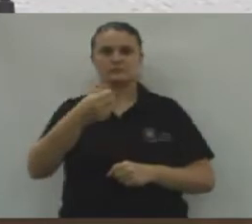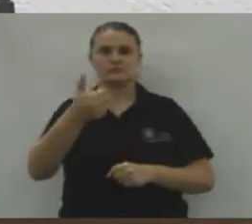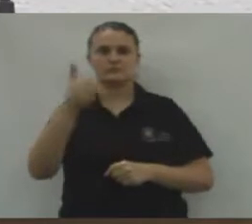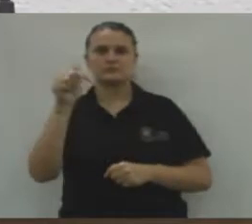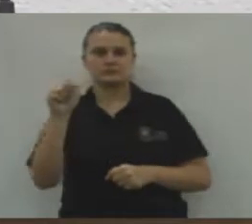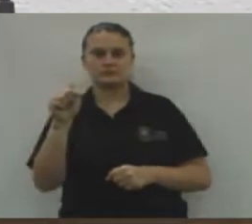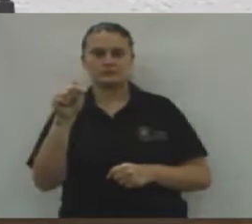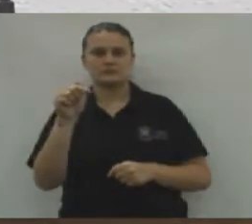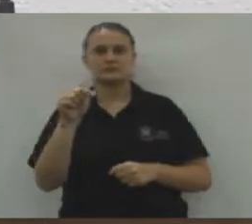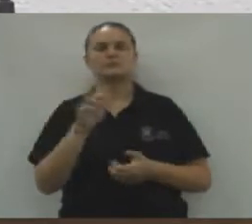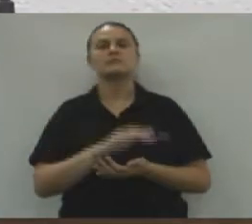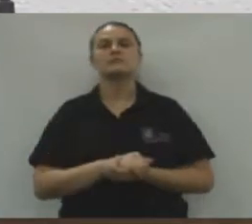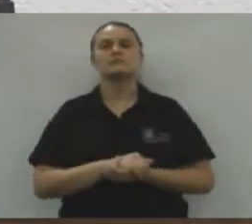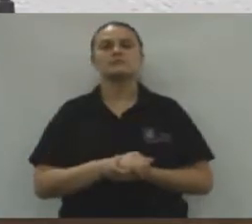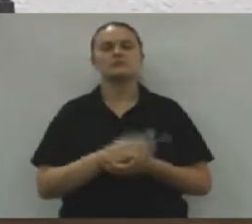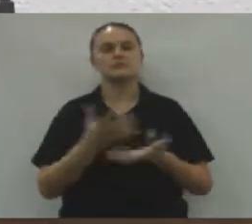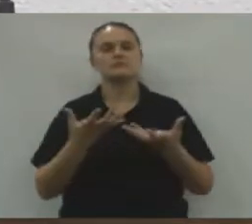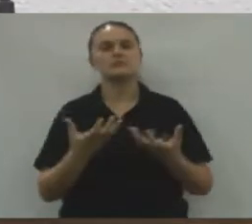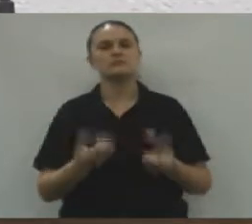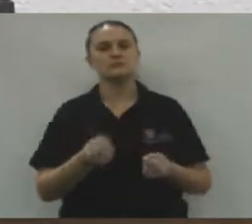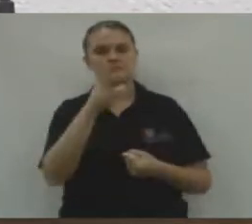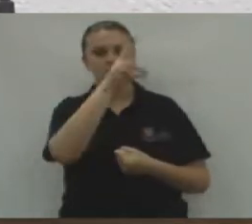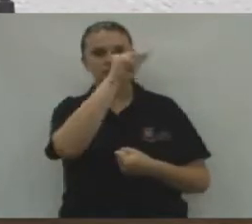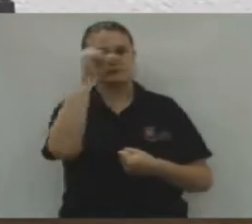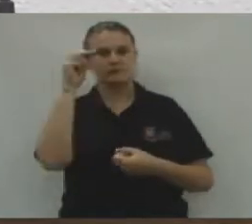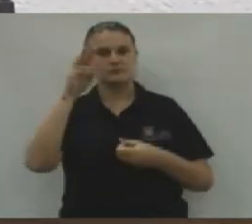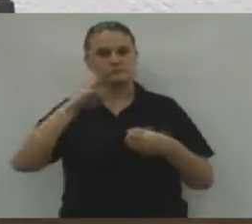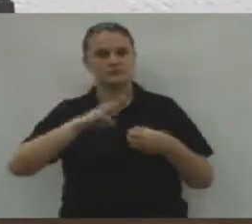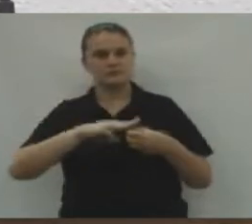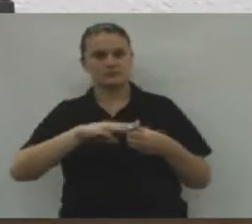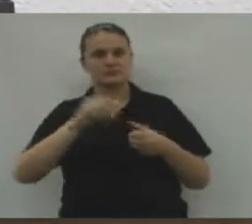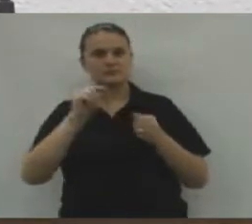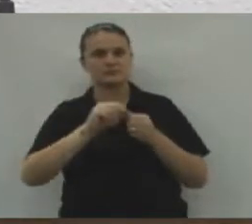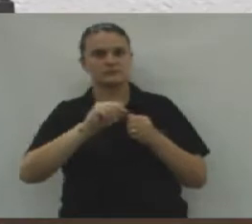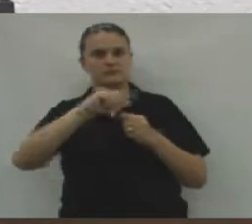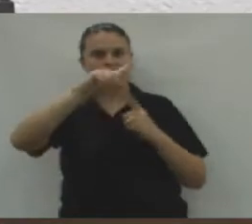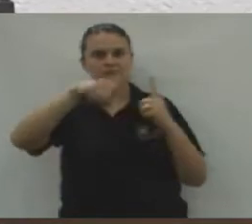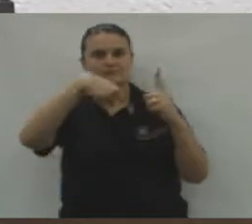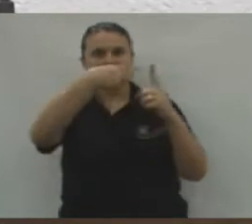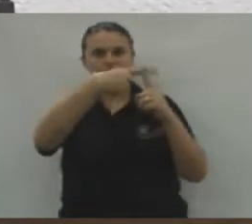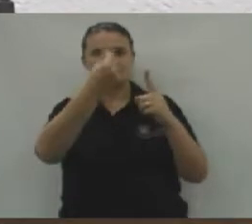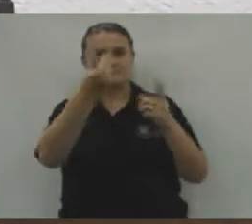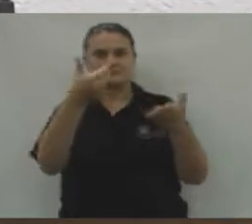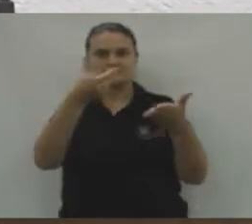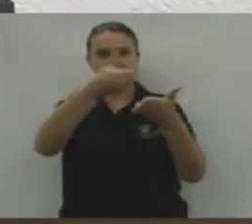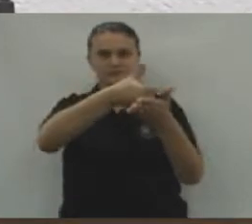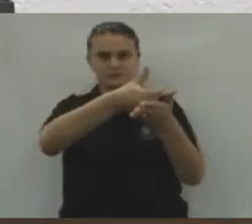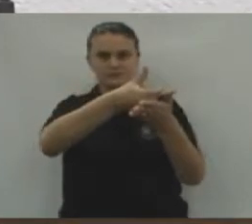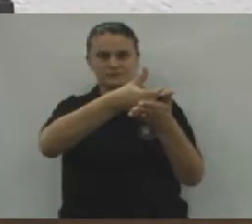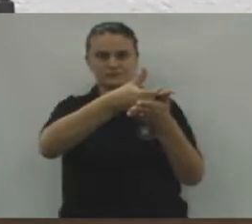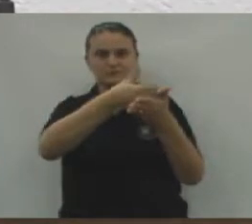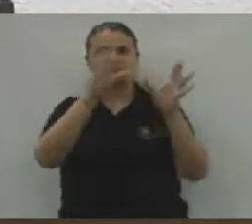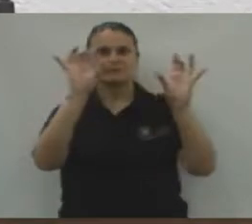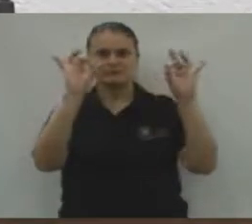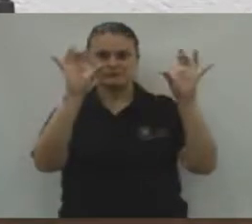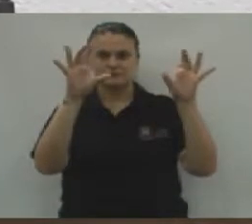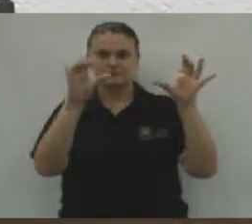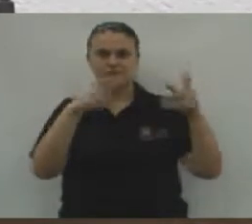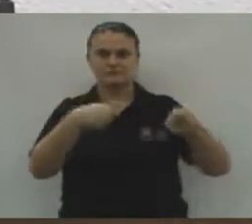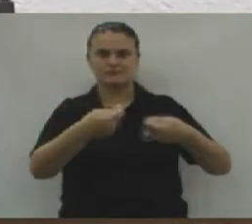57/2017 do Executivo. Autoriza o Executivo Municipal a efetuar a abertura de crédito adicional especial